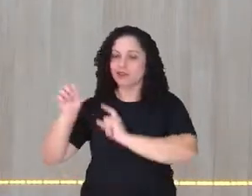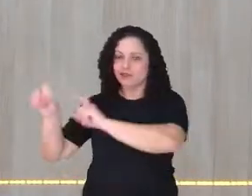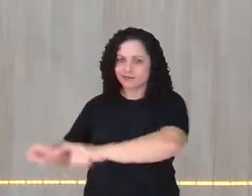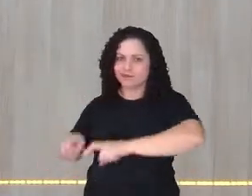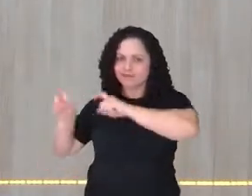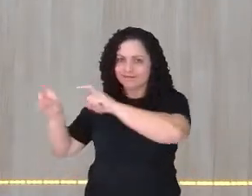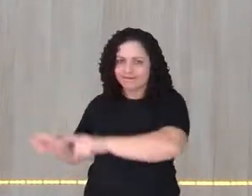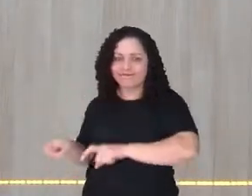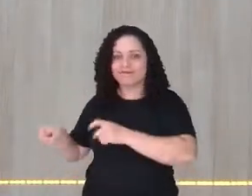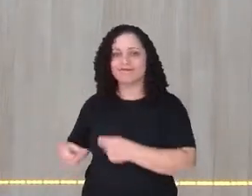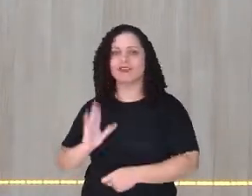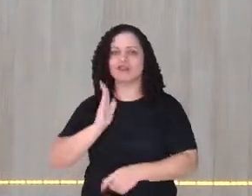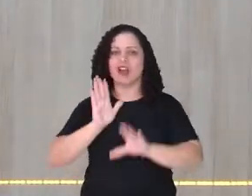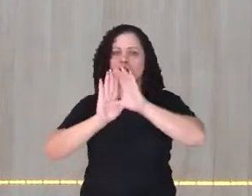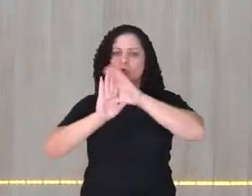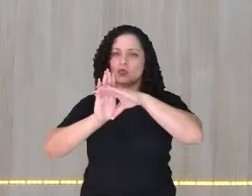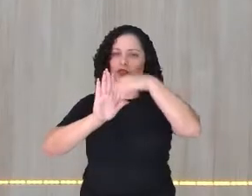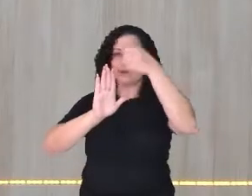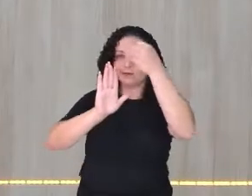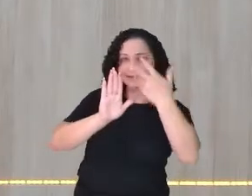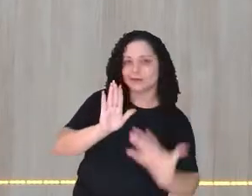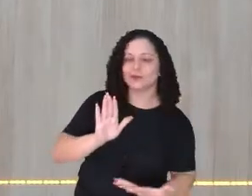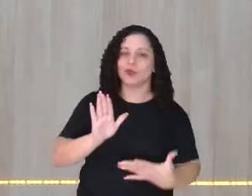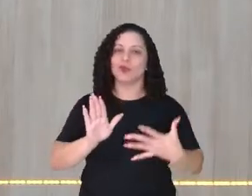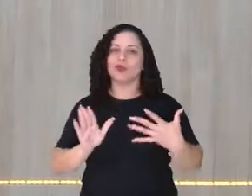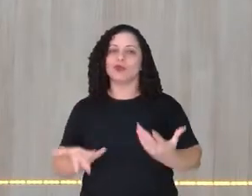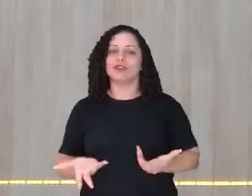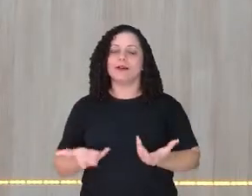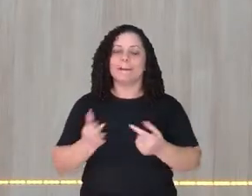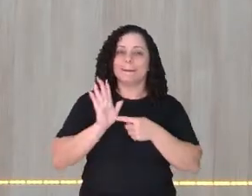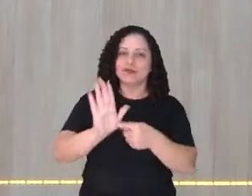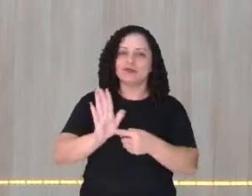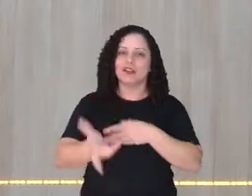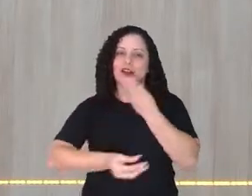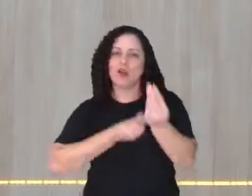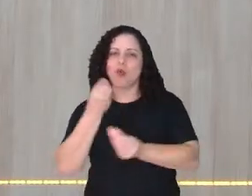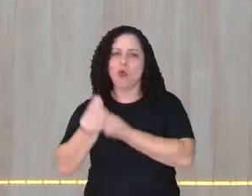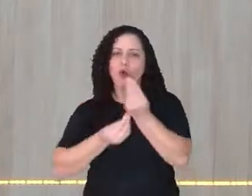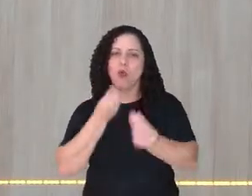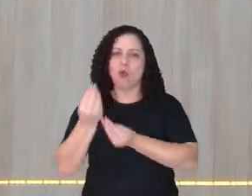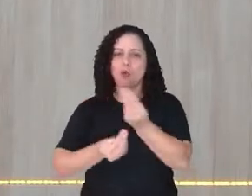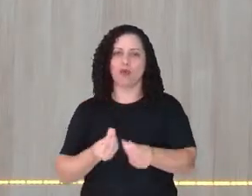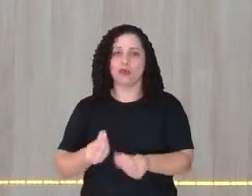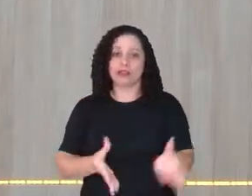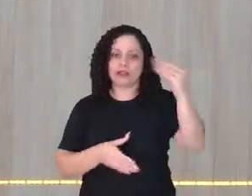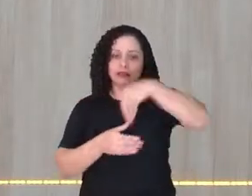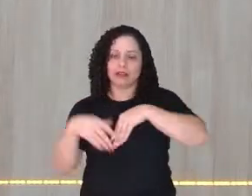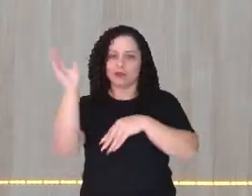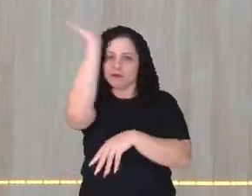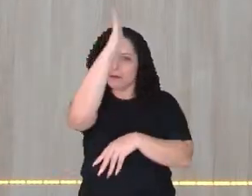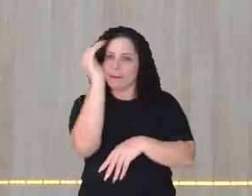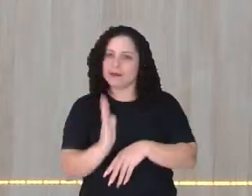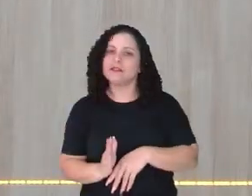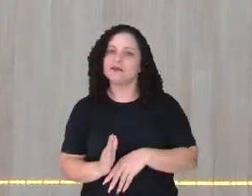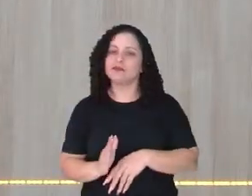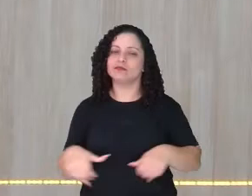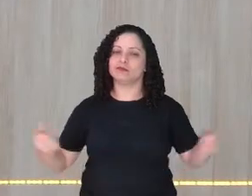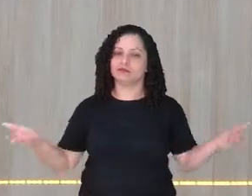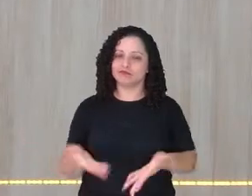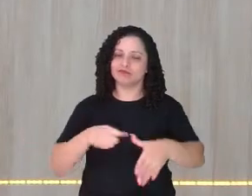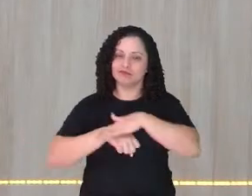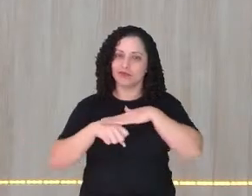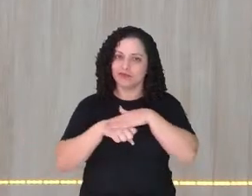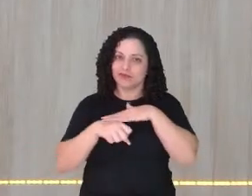conceituou, falou um pouco, né, como é que se desdobra isso aqui no Brasil. Hoje a gente vai conversar um